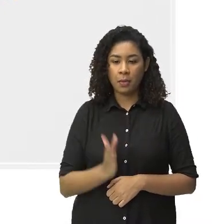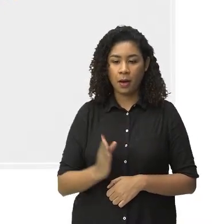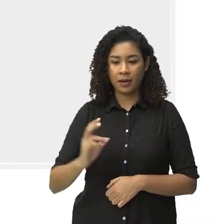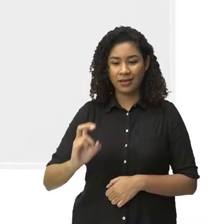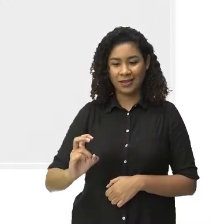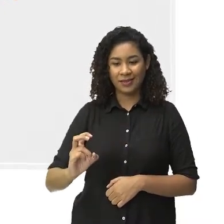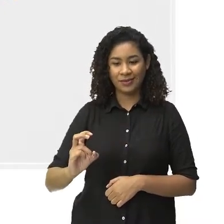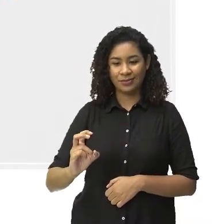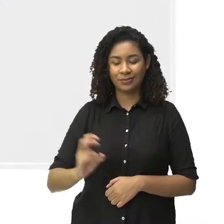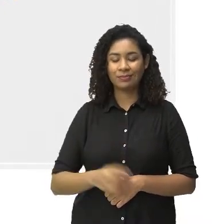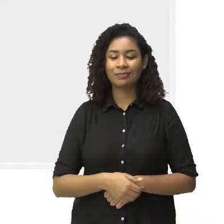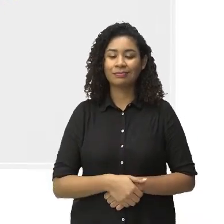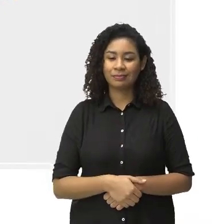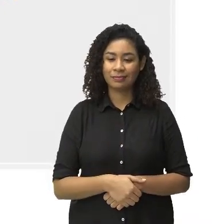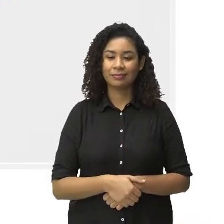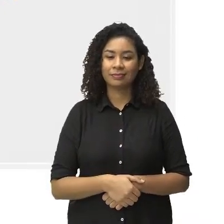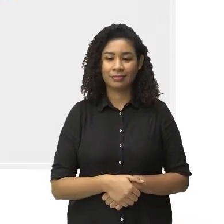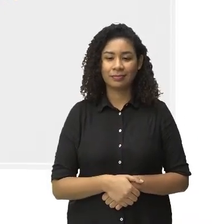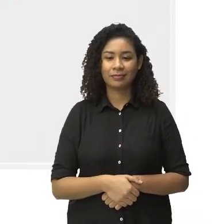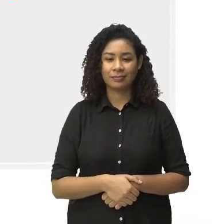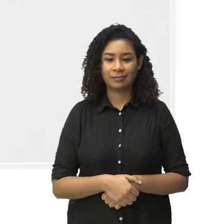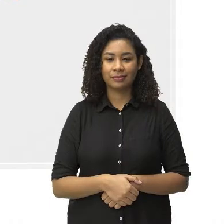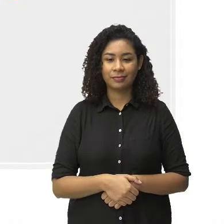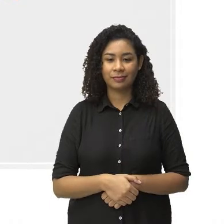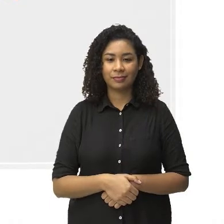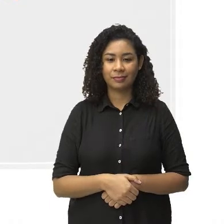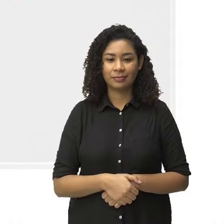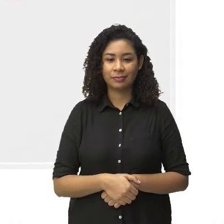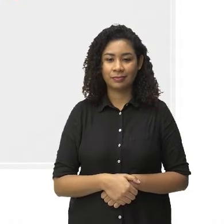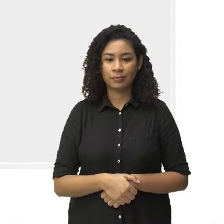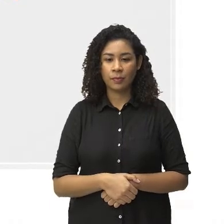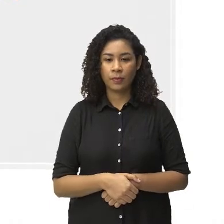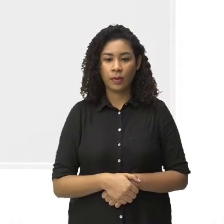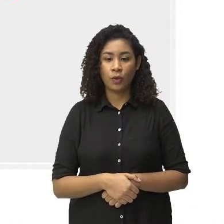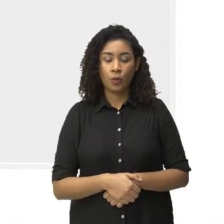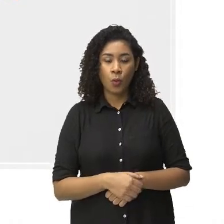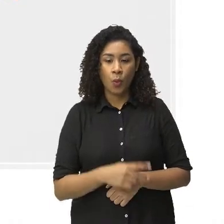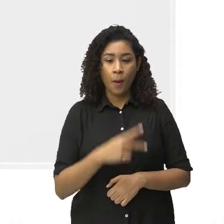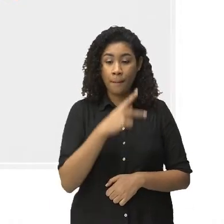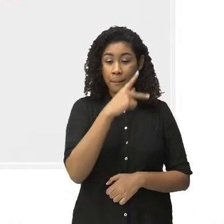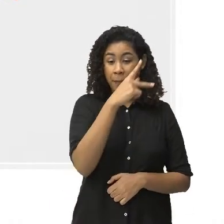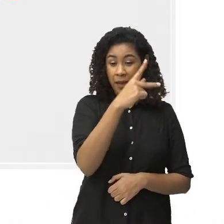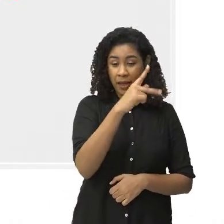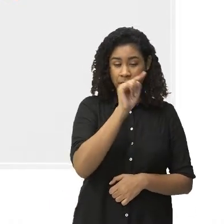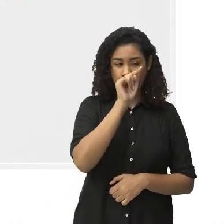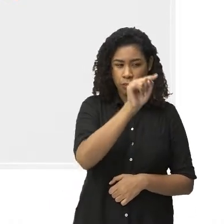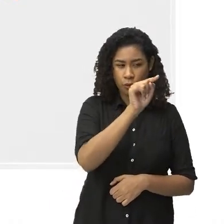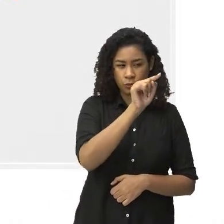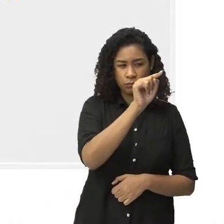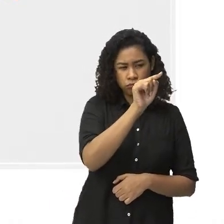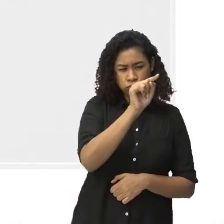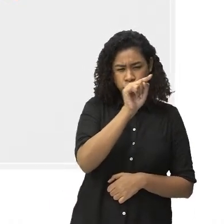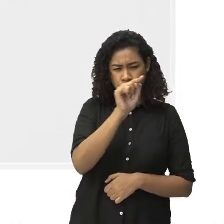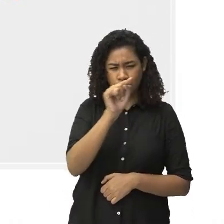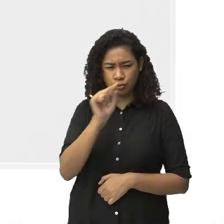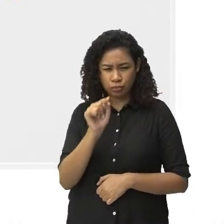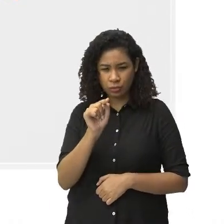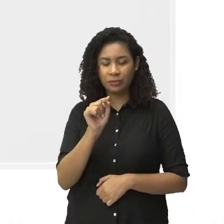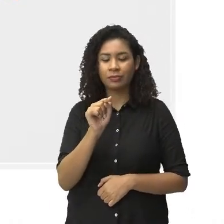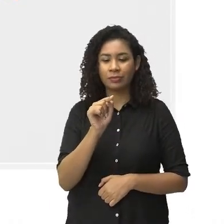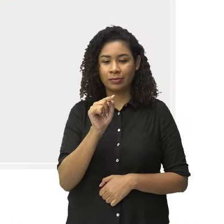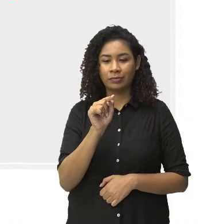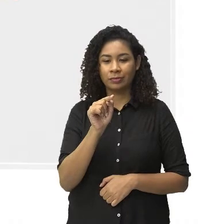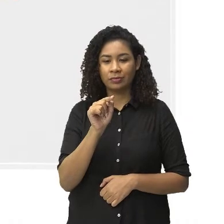né? A distância do ponto P, tá, até a reta R será